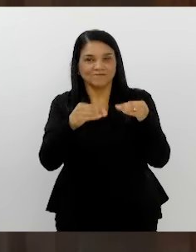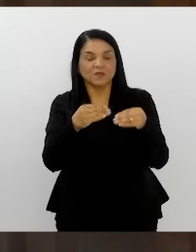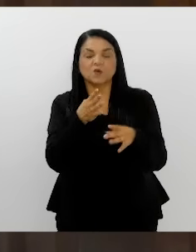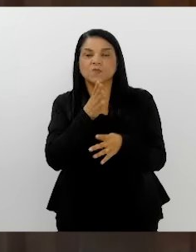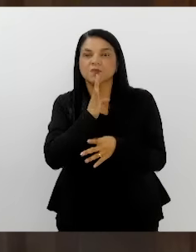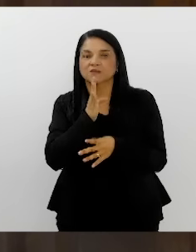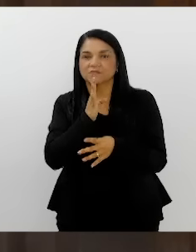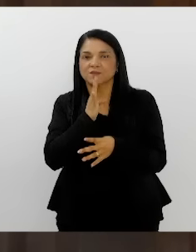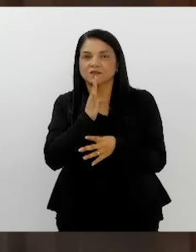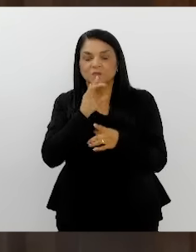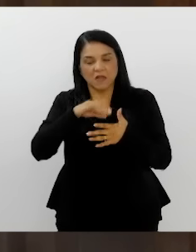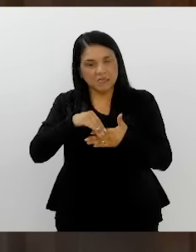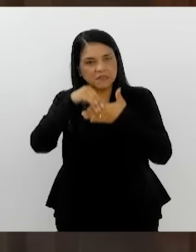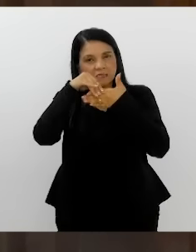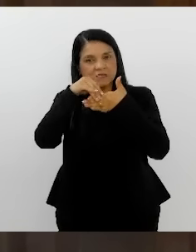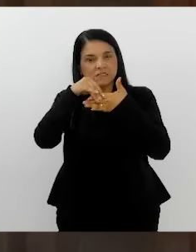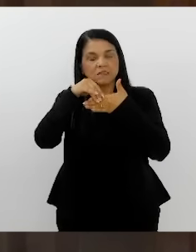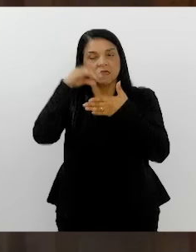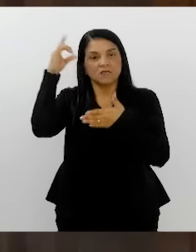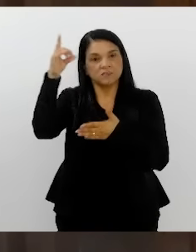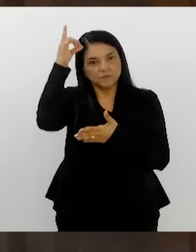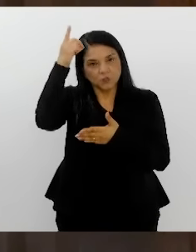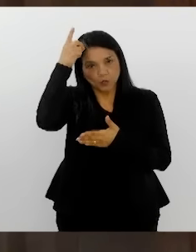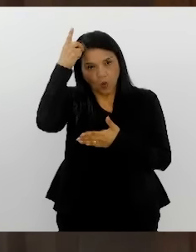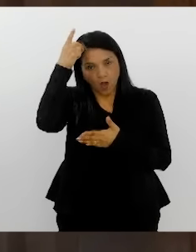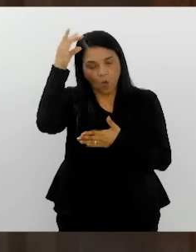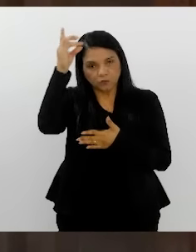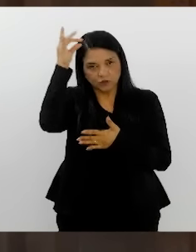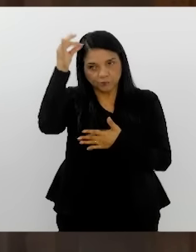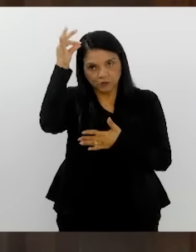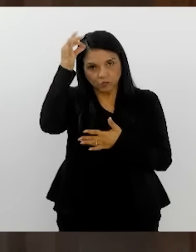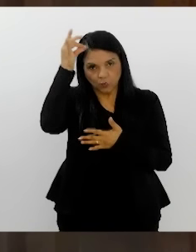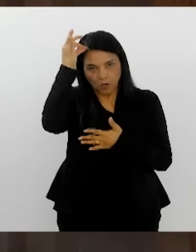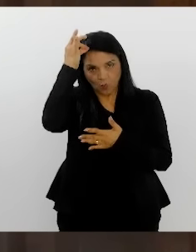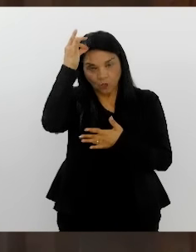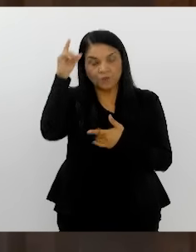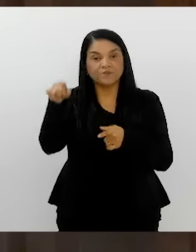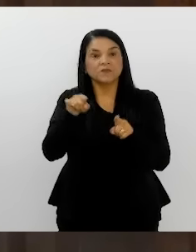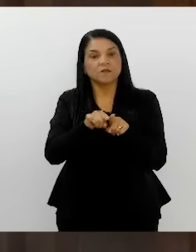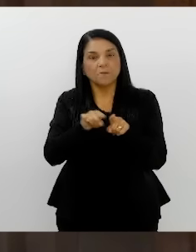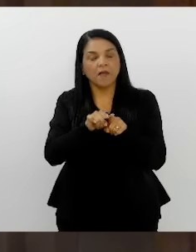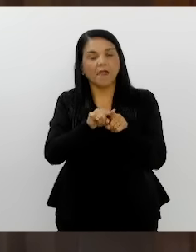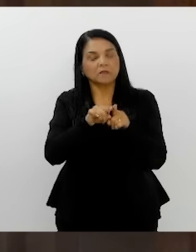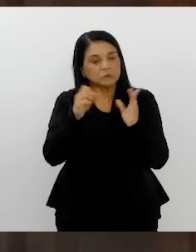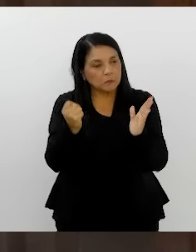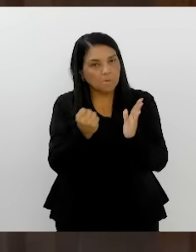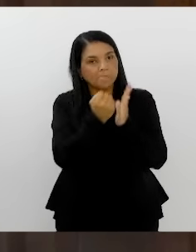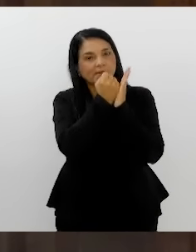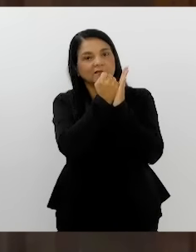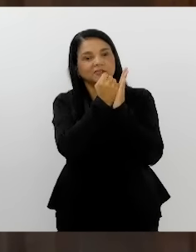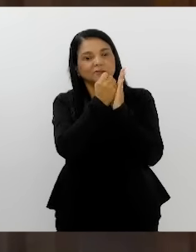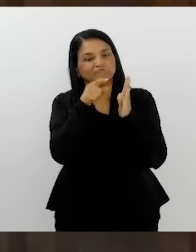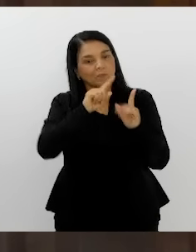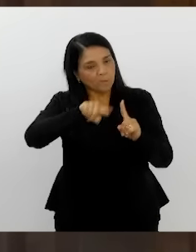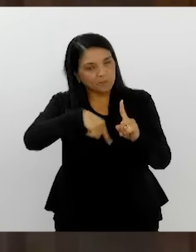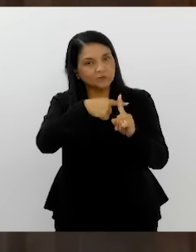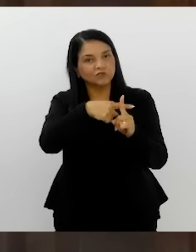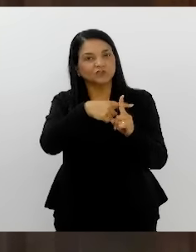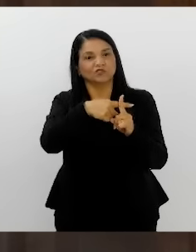sua liderança espiritual e ao impacto positivo que Vossa Reverendíssima causa nas